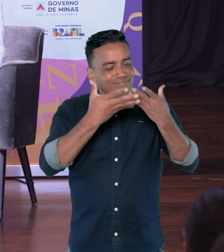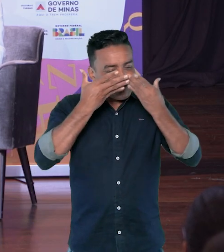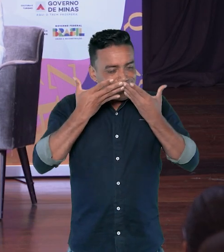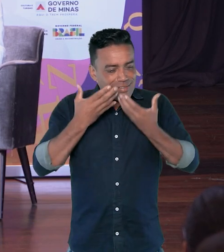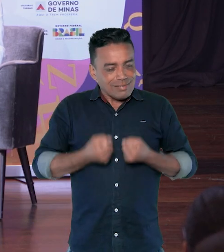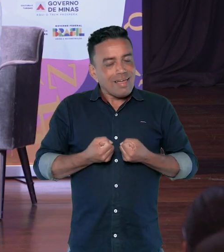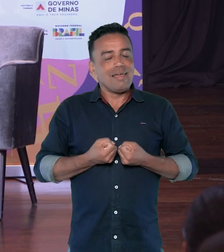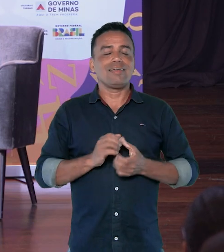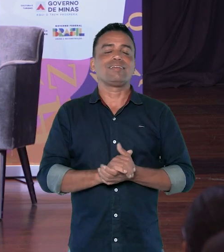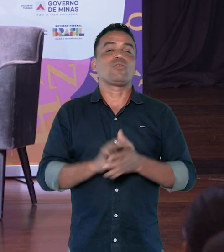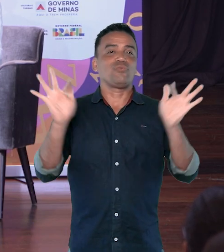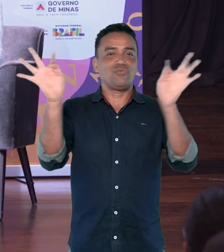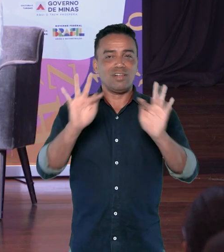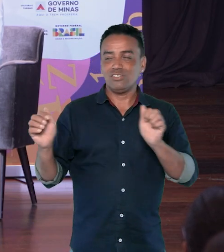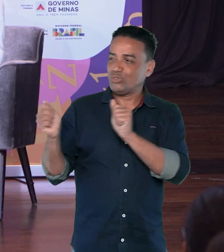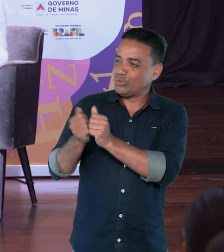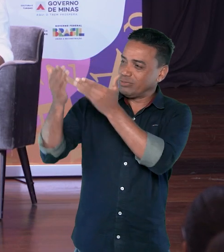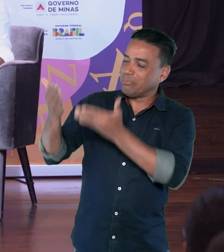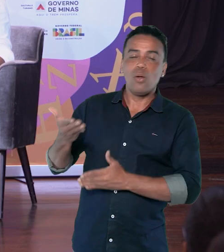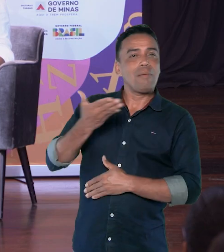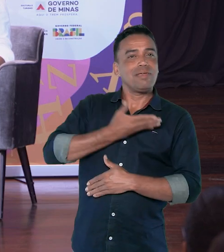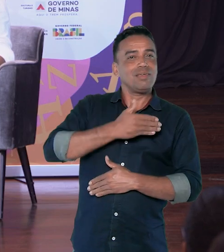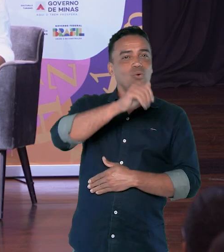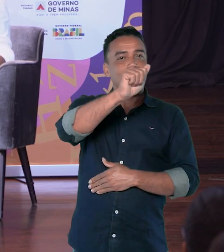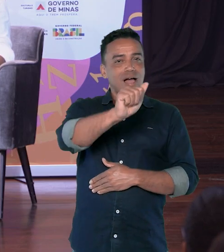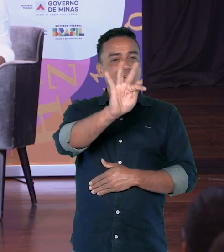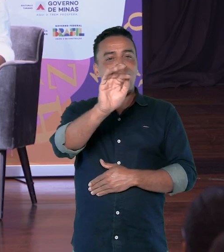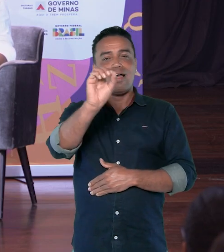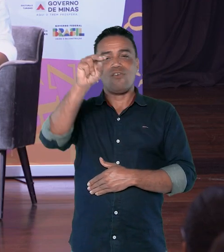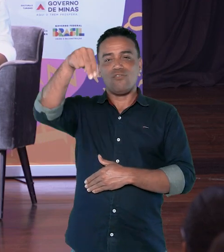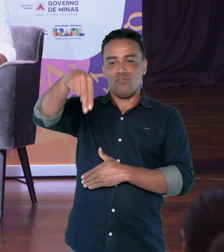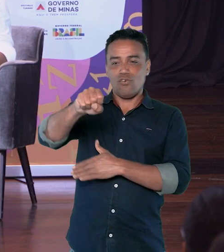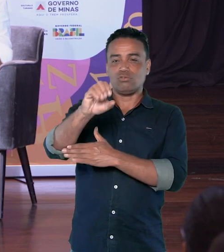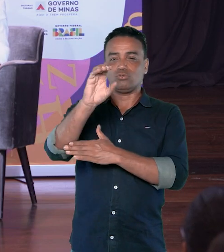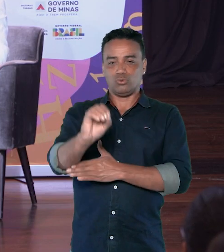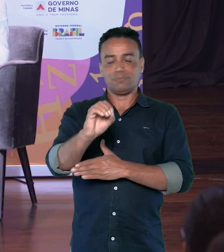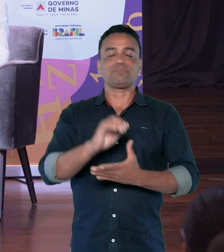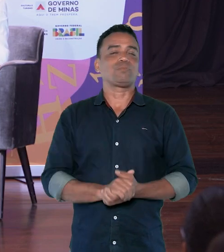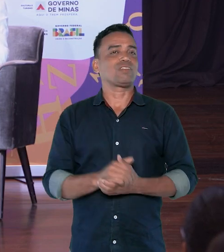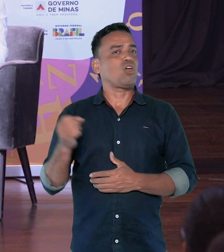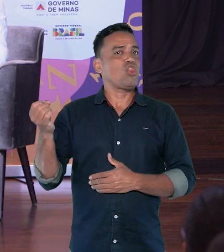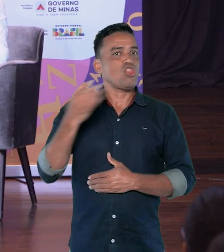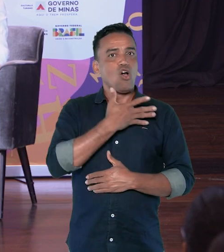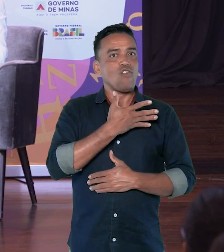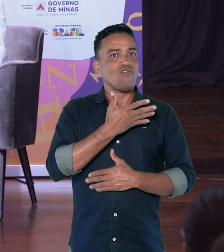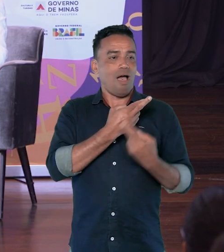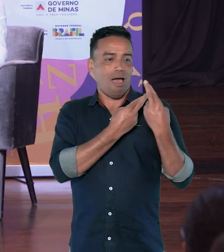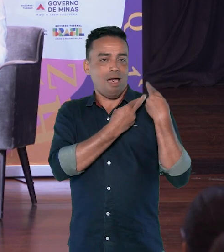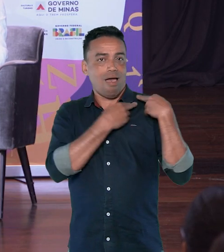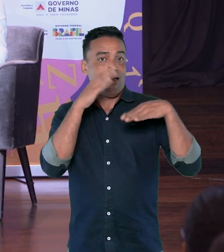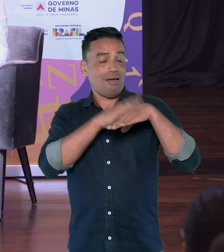Feliz também de estar ao lado aqui do meu amigo Afonso. E agora nessa nova função aí de curador